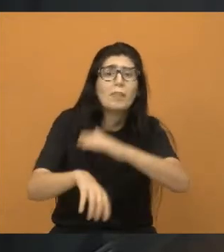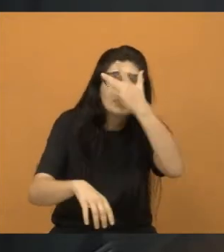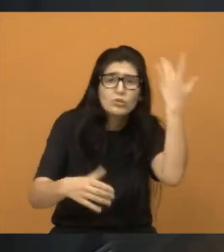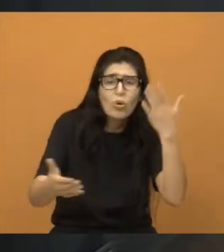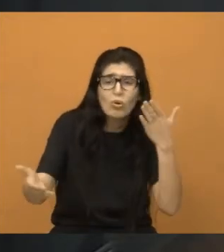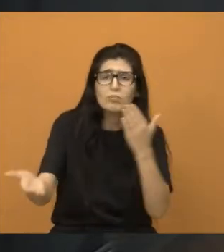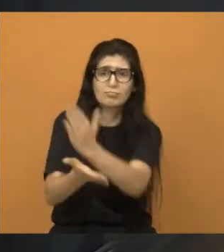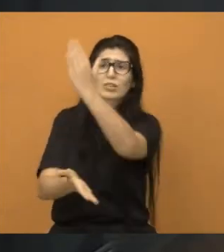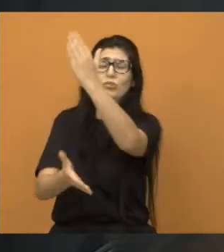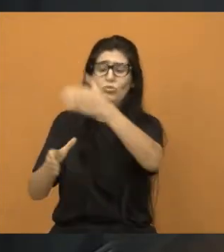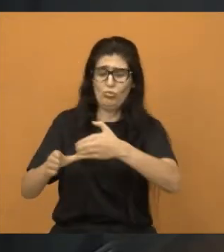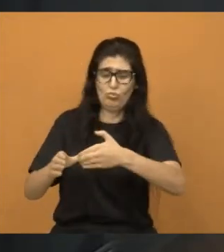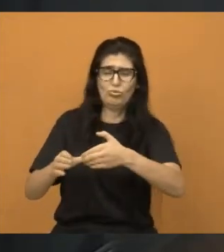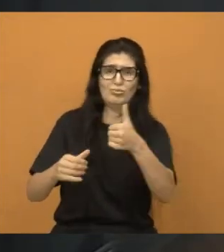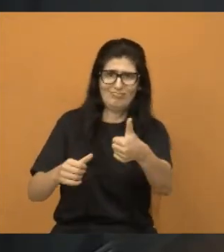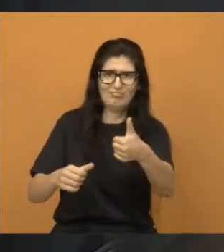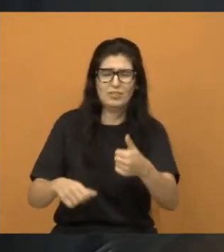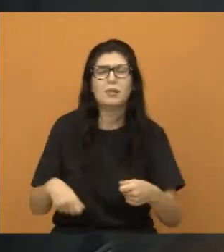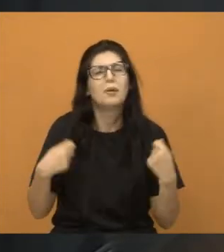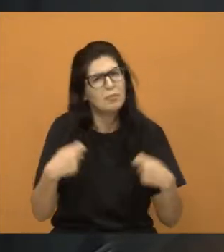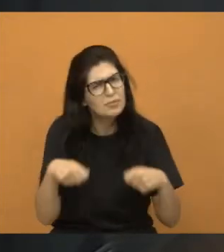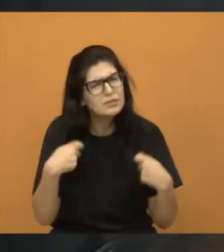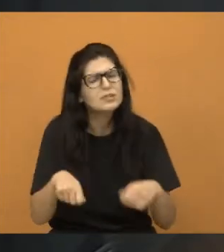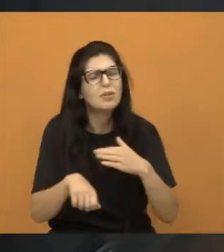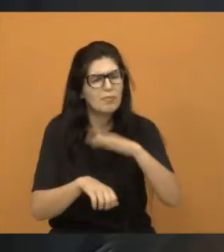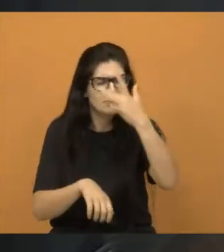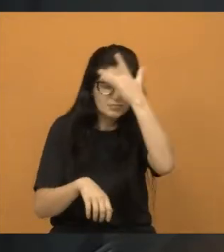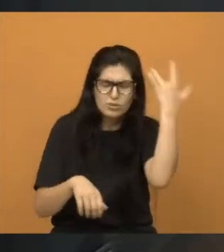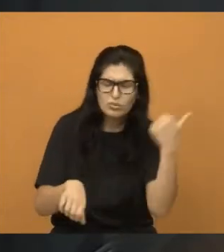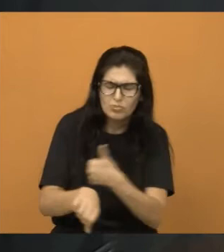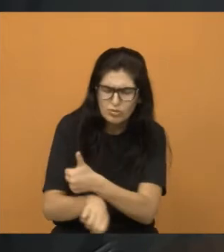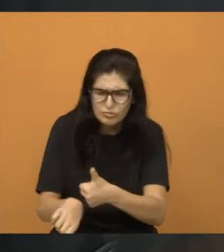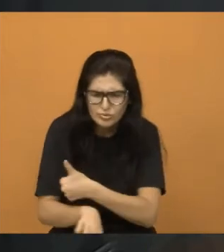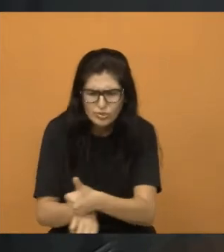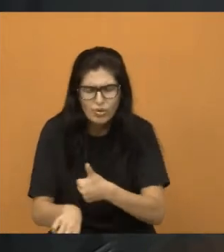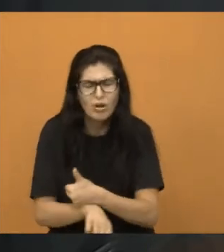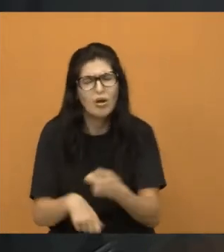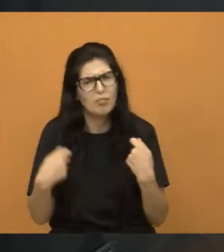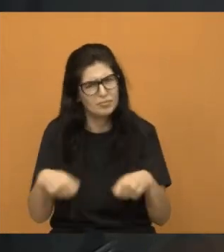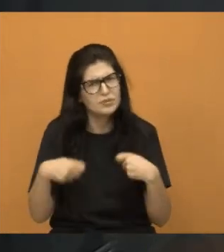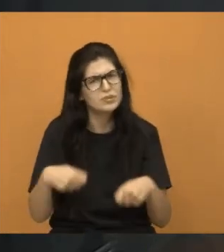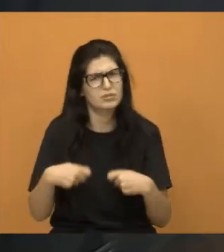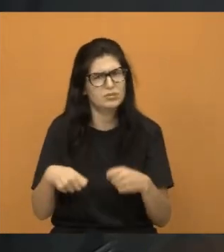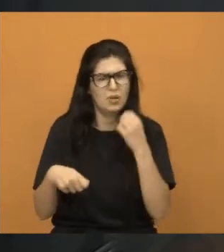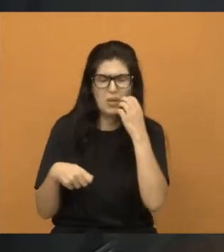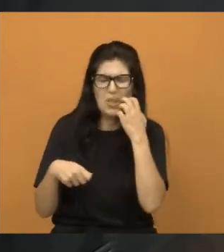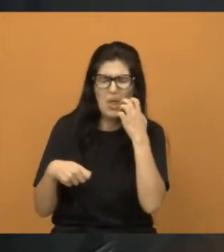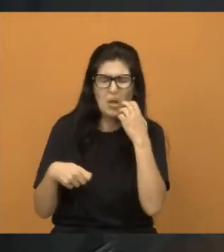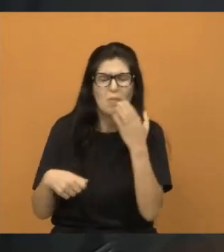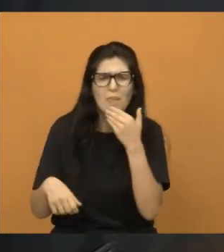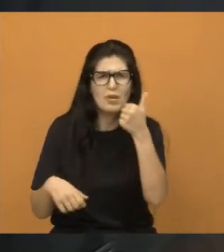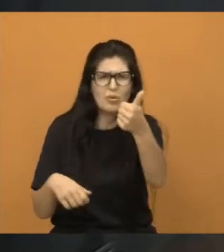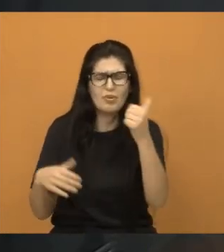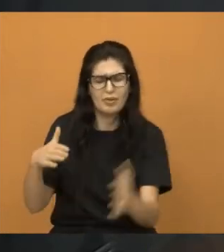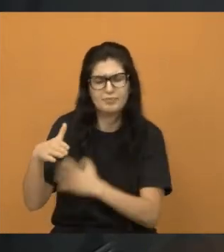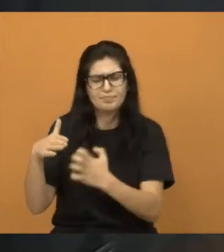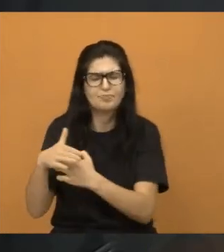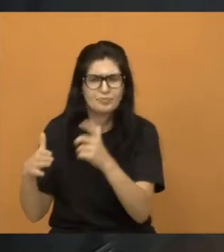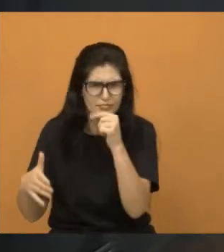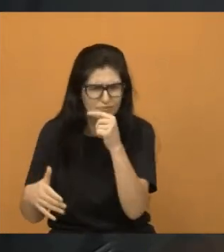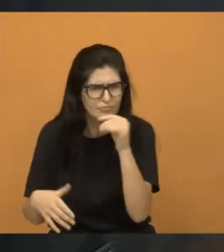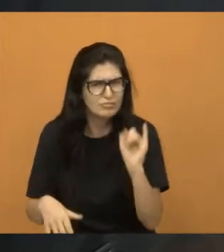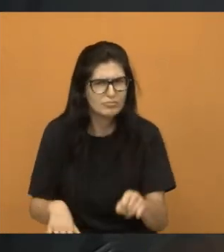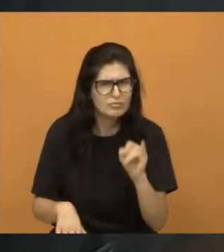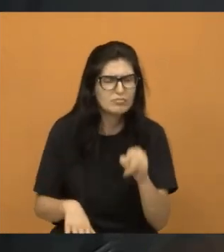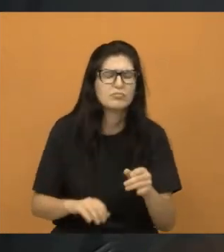mais profissionais, estamos com poucos, precisamos de mais para dar mais qualidade ao trabalho. E como